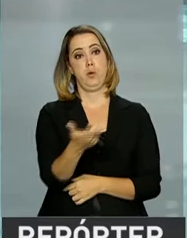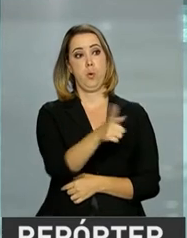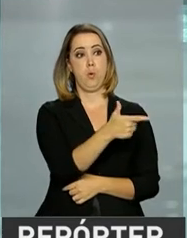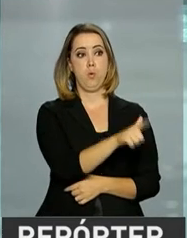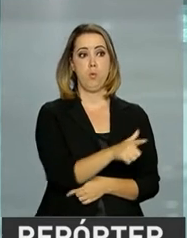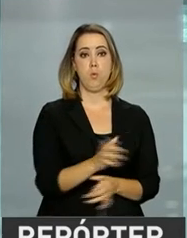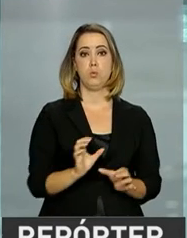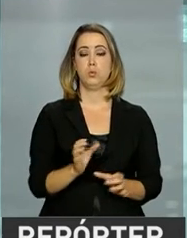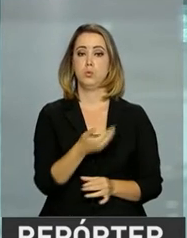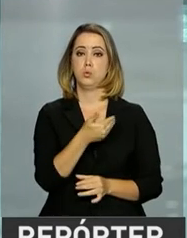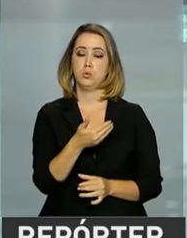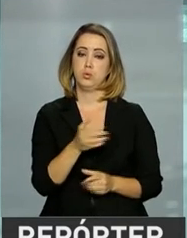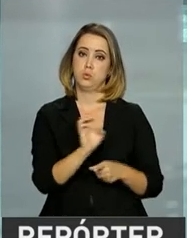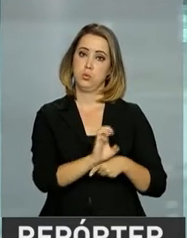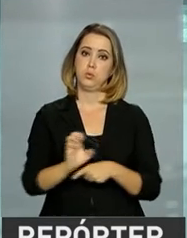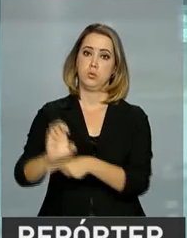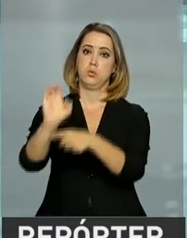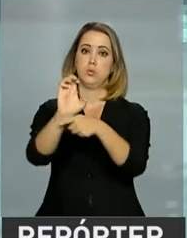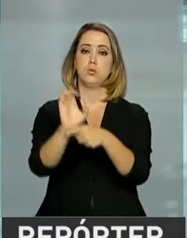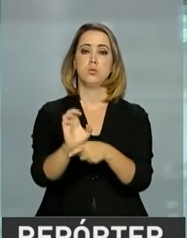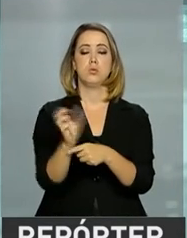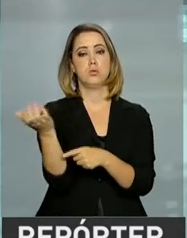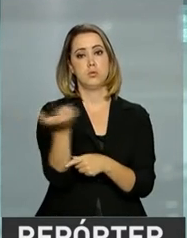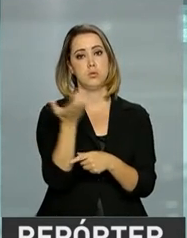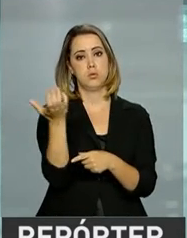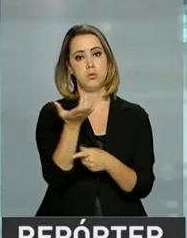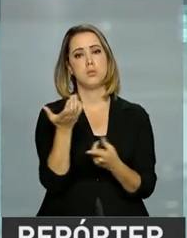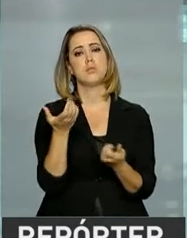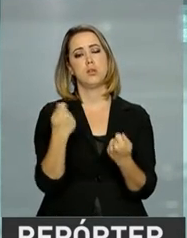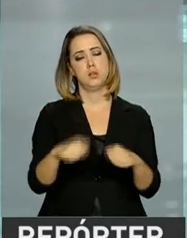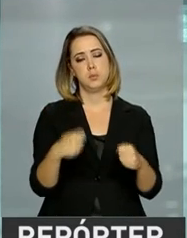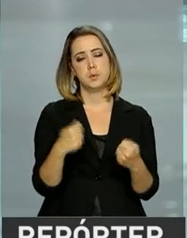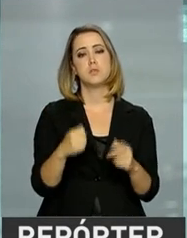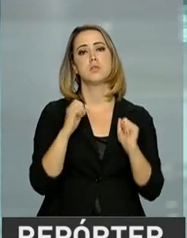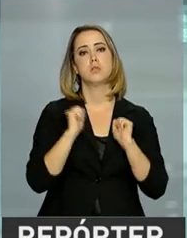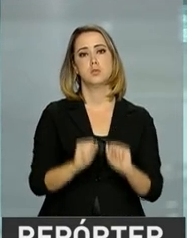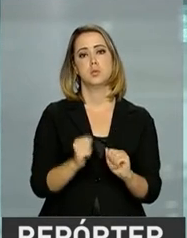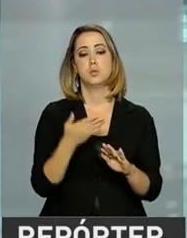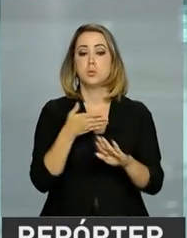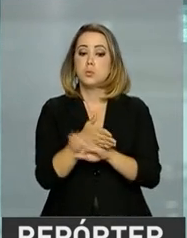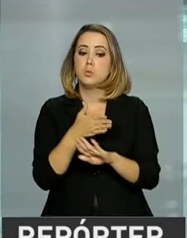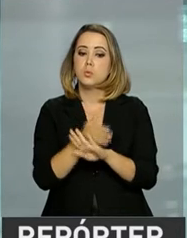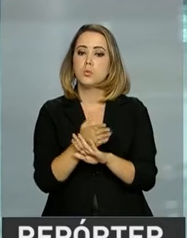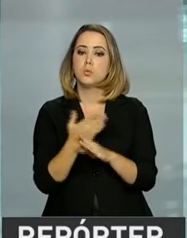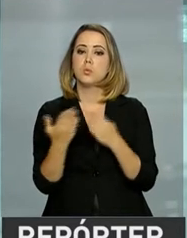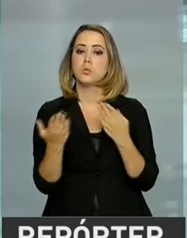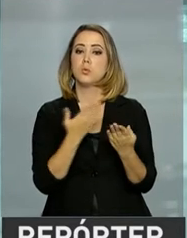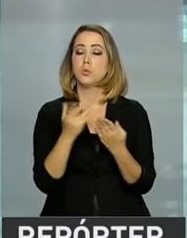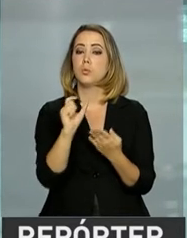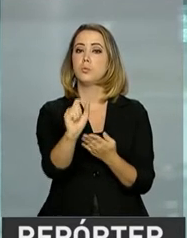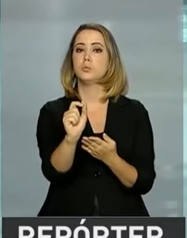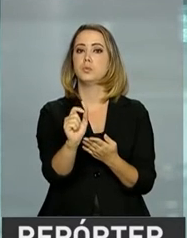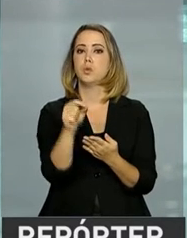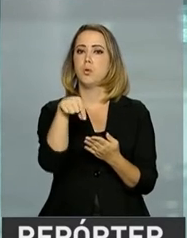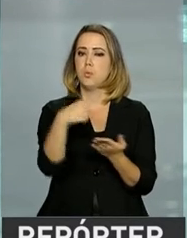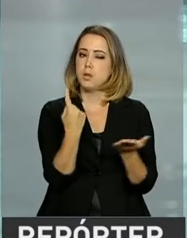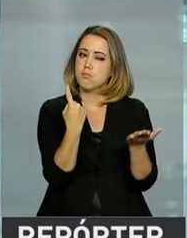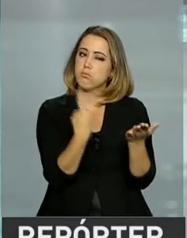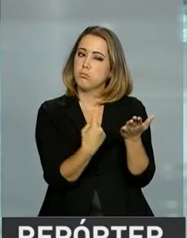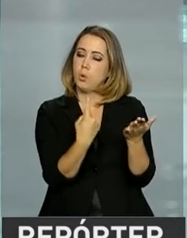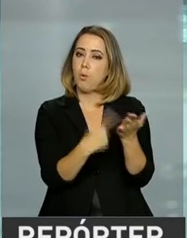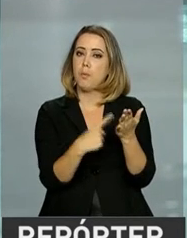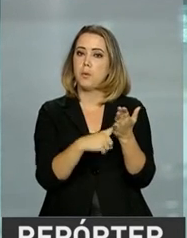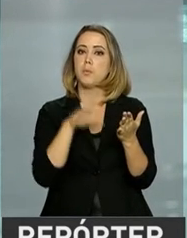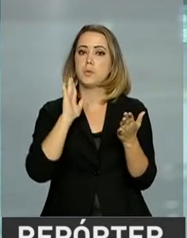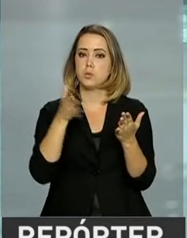do país sentirem a necessidade de fazerem acordos com a união devem se basear nos moldes desse acordo que está